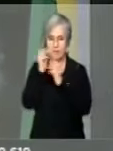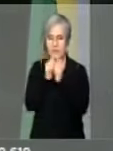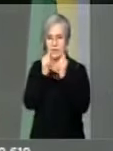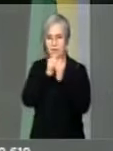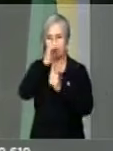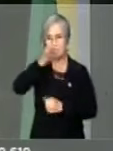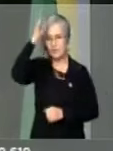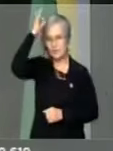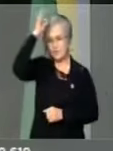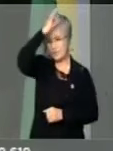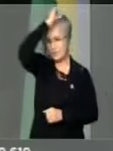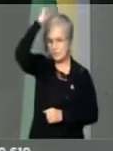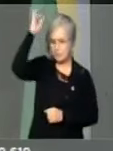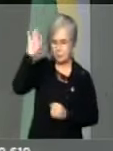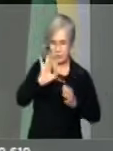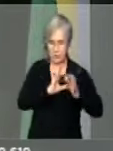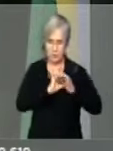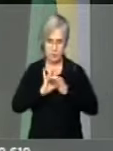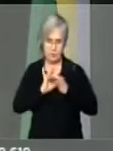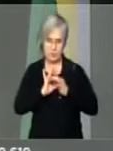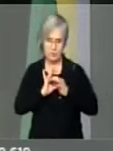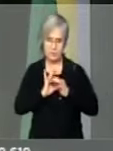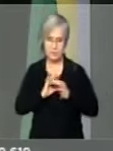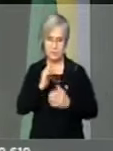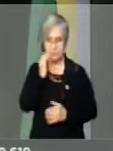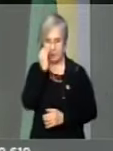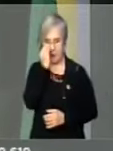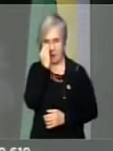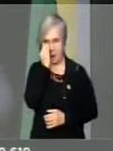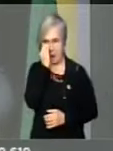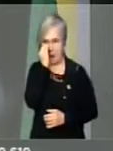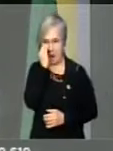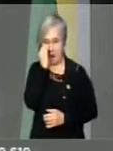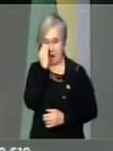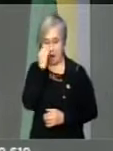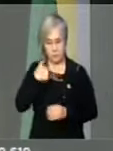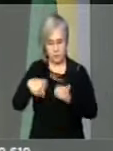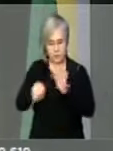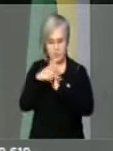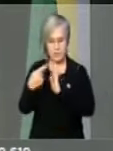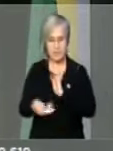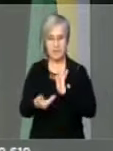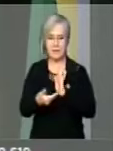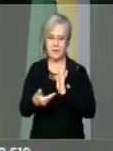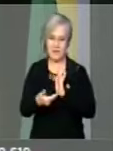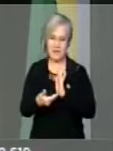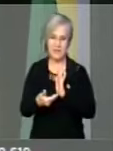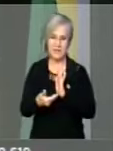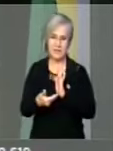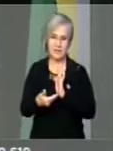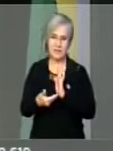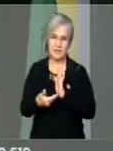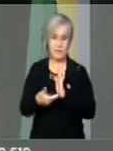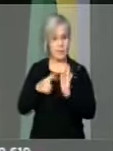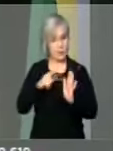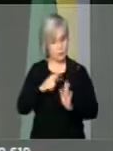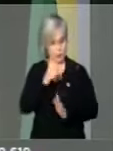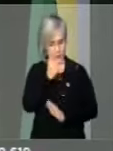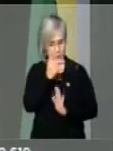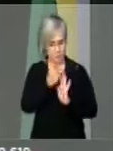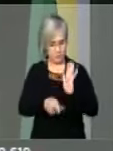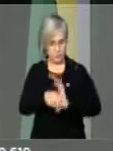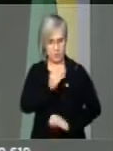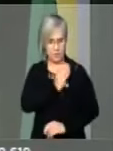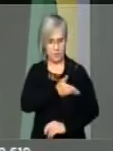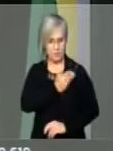aponta e nos leva a fazer essa experiência com Jesus. Ao chegar nessa casa, eu cheguei com um projeto no coração que se chama